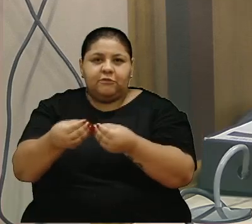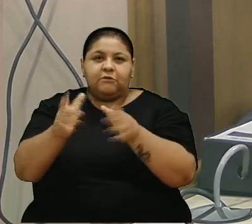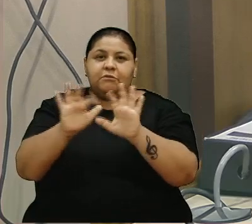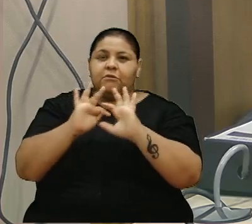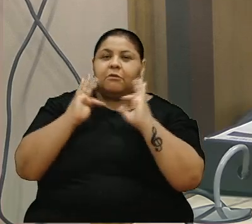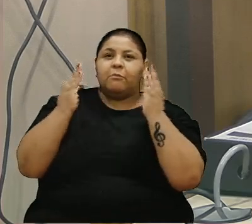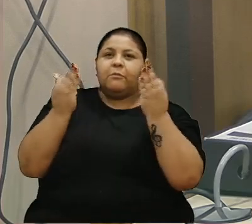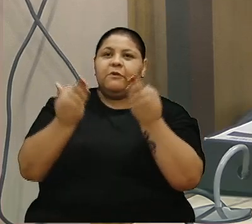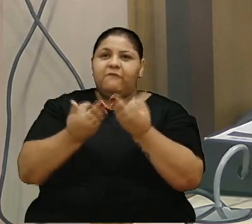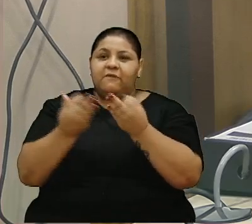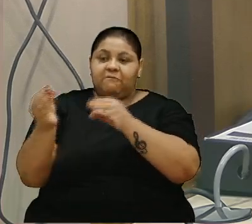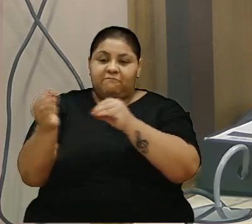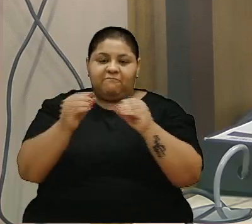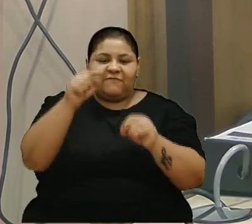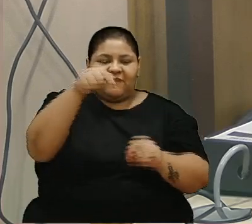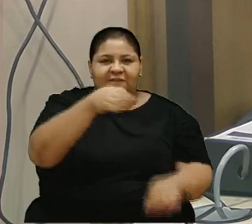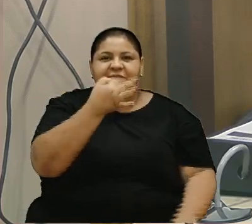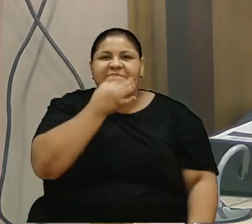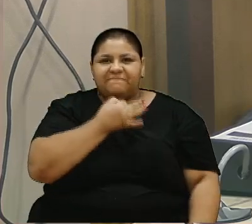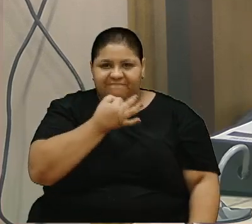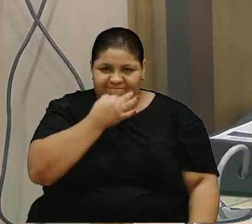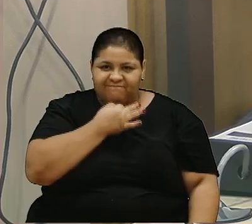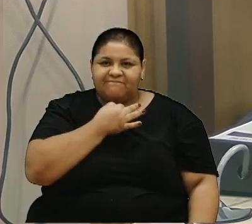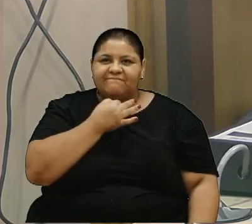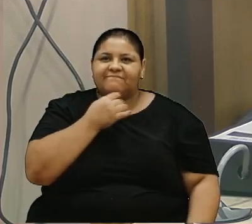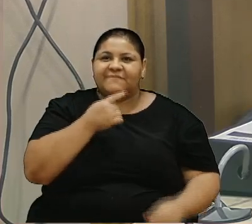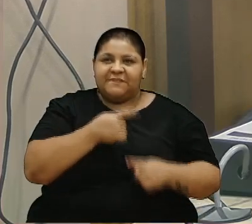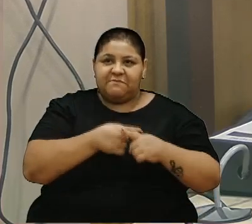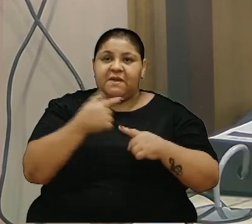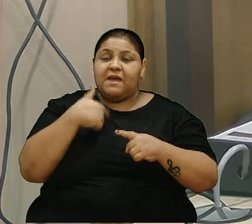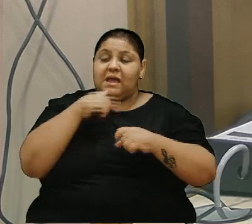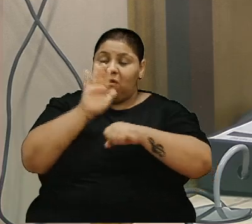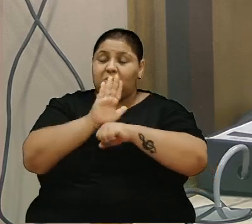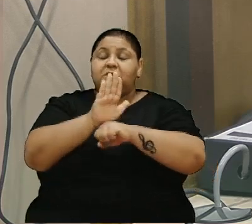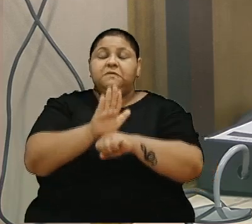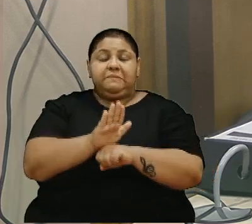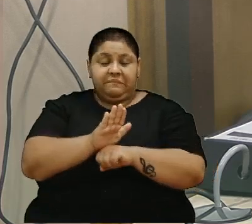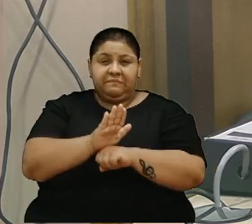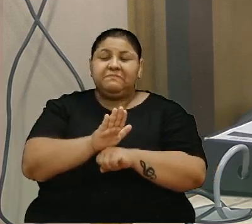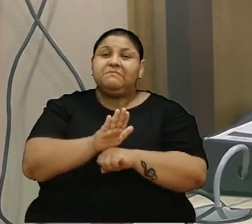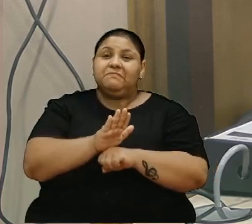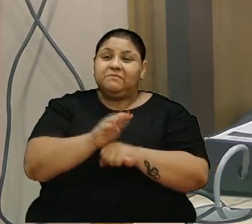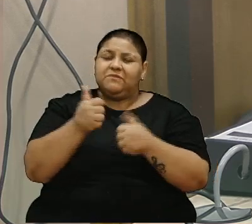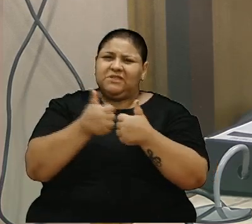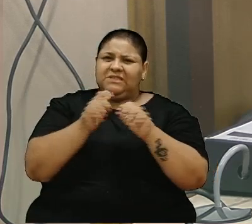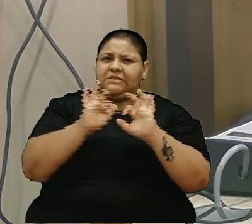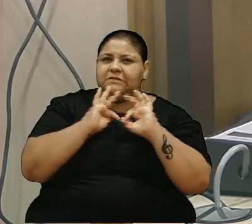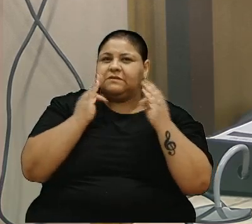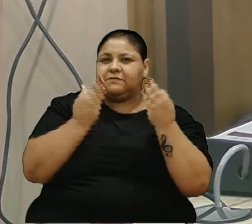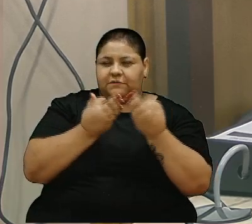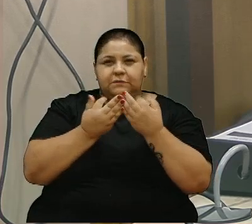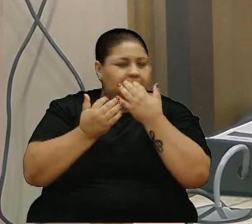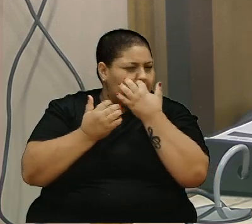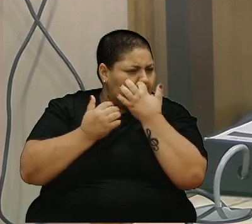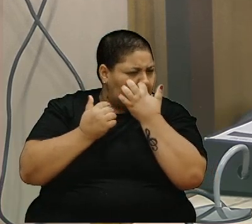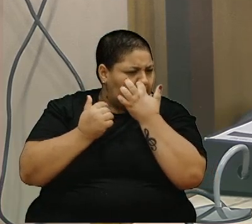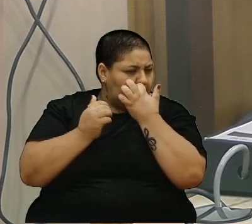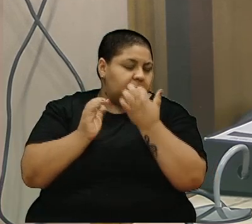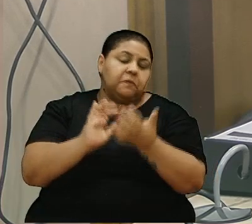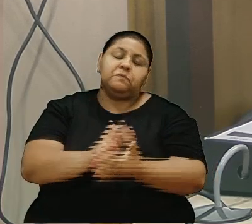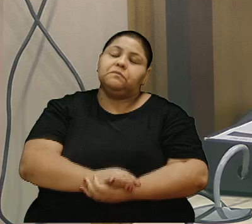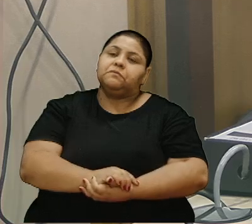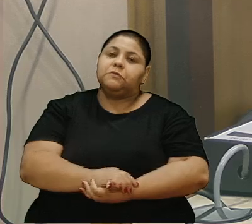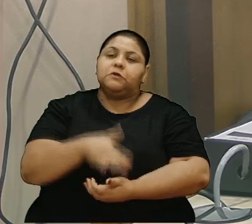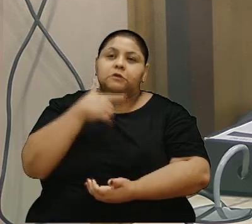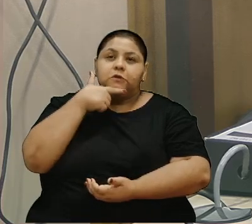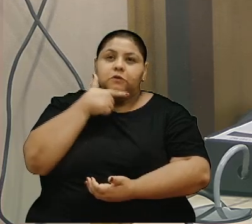que vieram se abrigar aqui em Caxias do Sul, com seus familiares, morar junto e tal, né? E